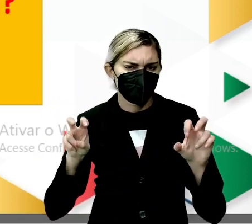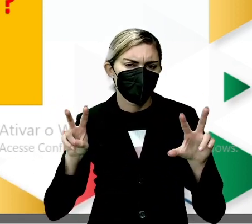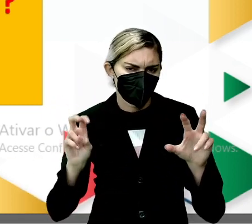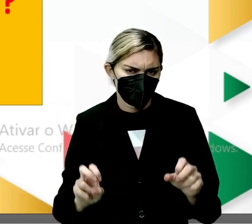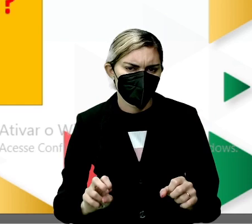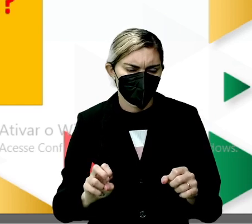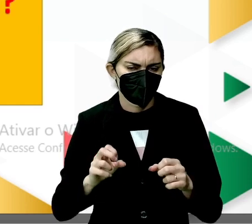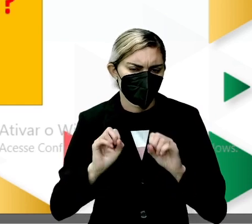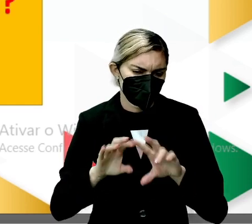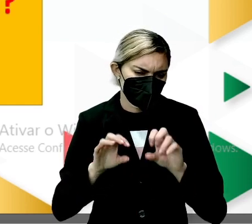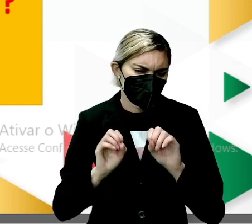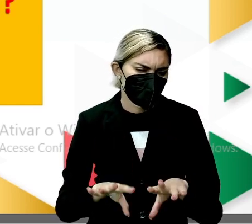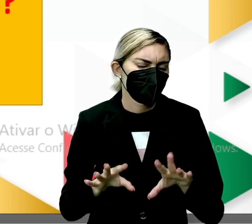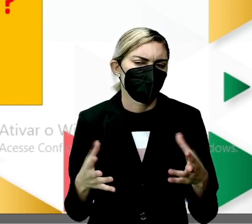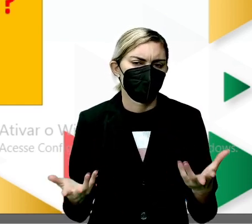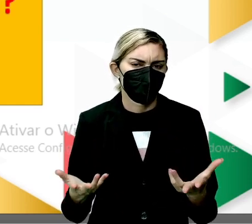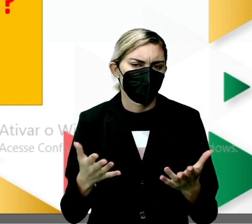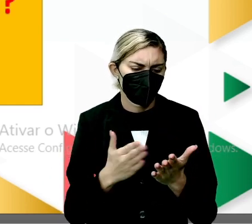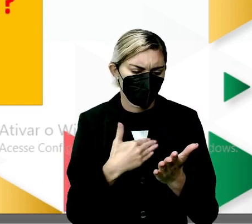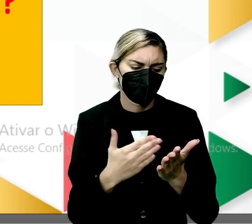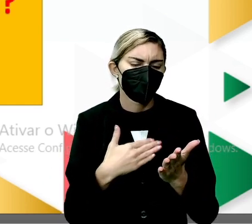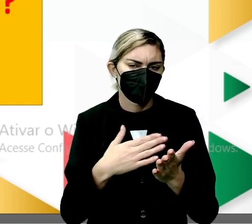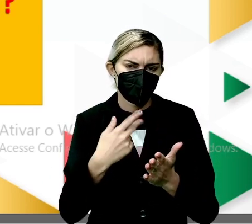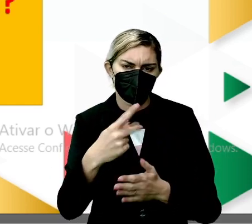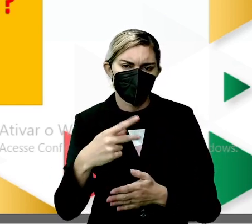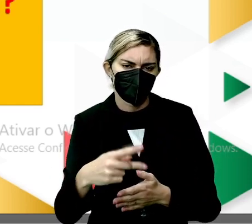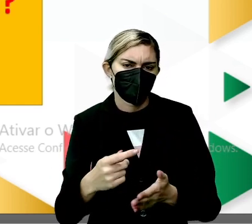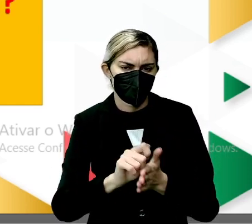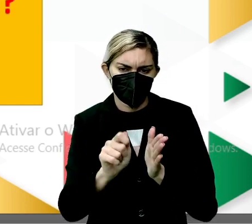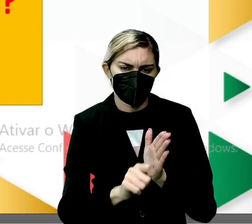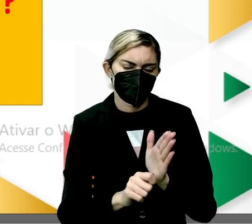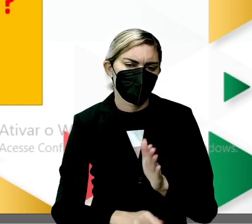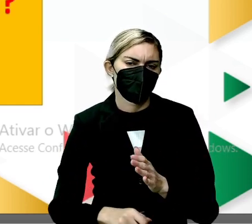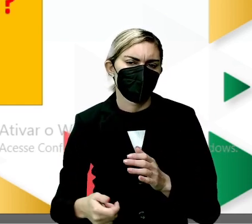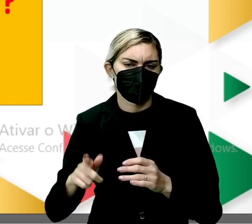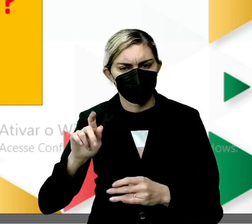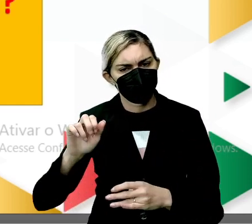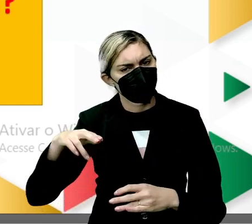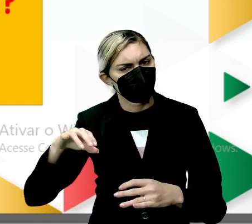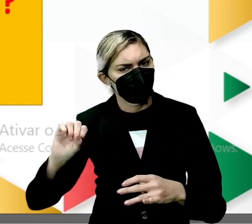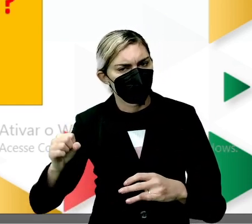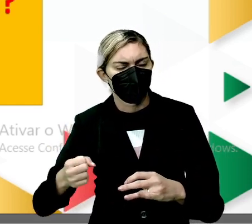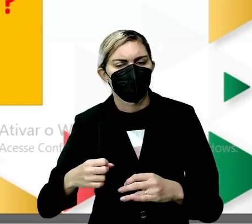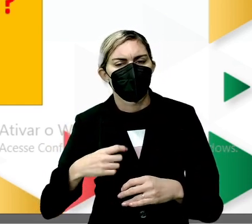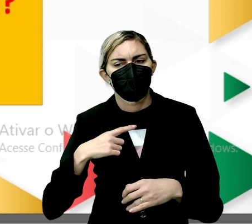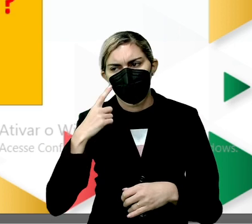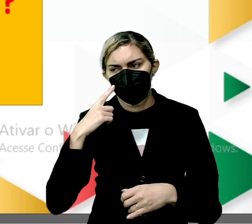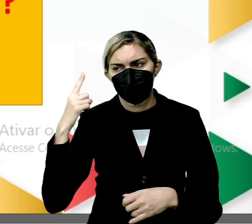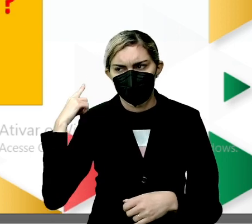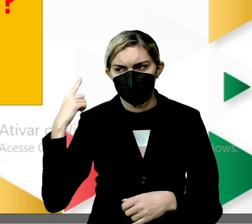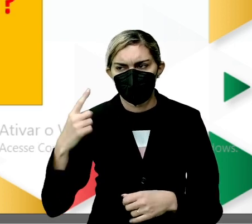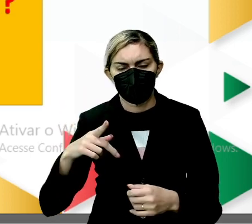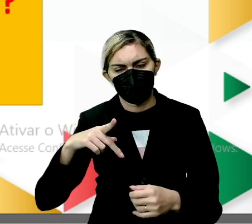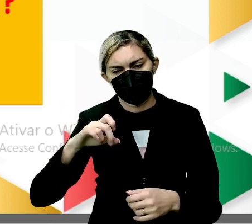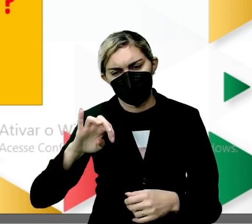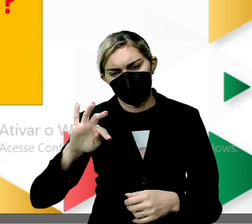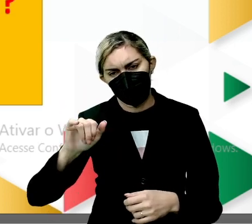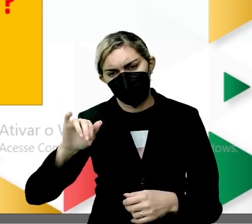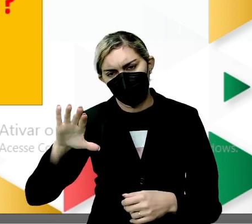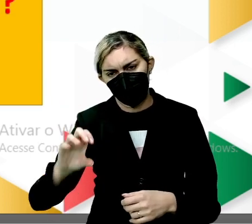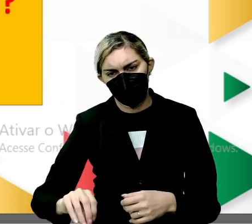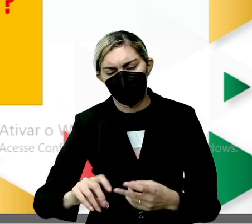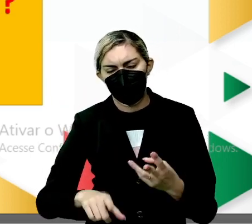do Evangelho, sobre o livro dos Espíritos, sobre a Gênese, etc. Então, aqui, Pentateuco